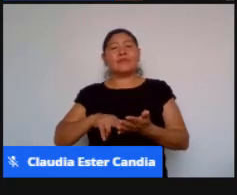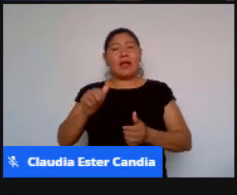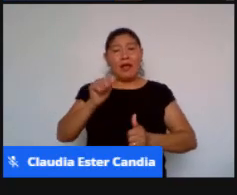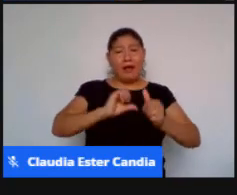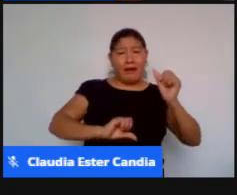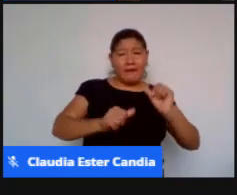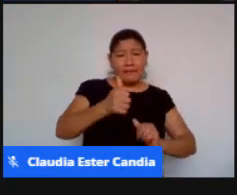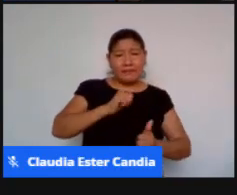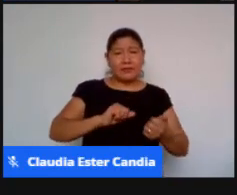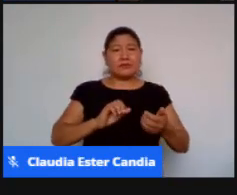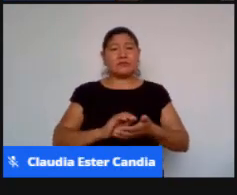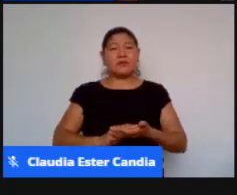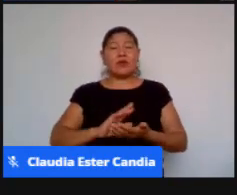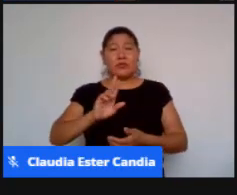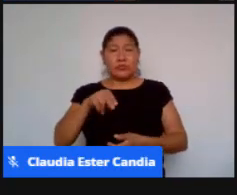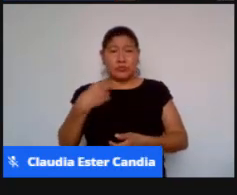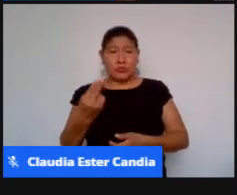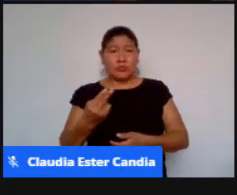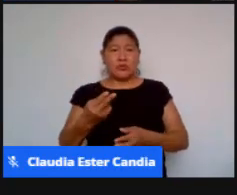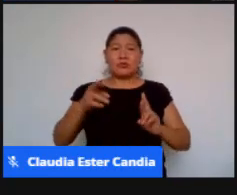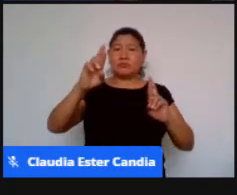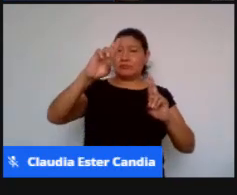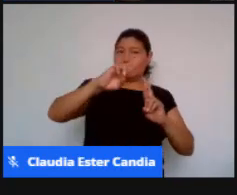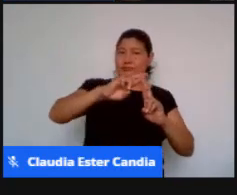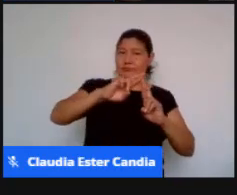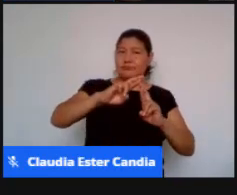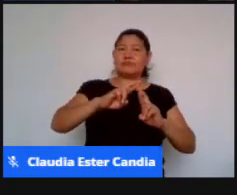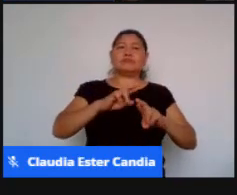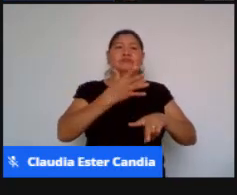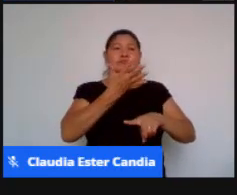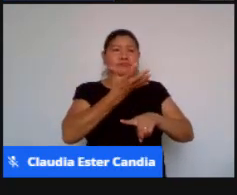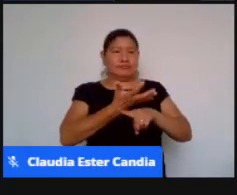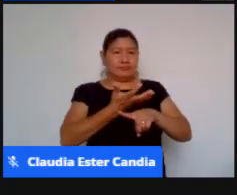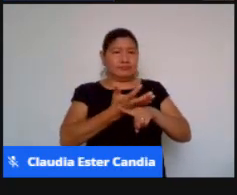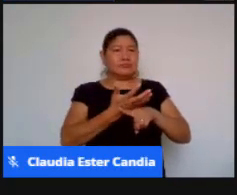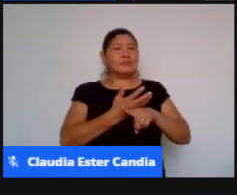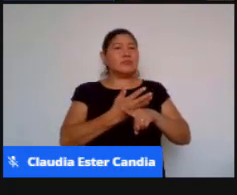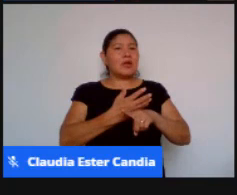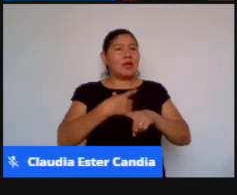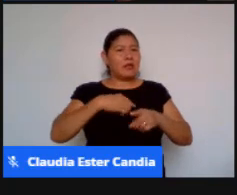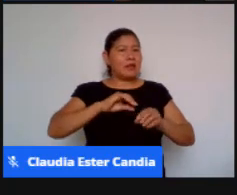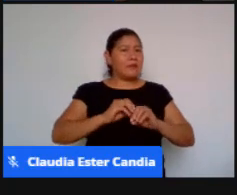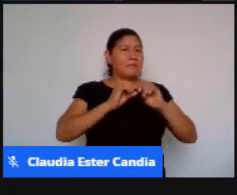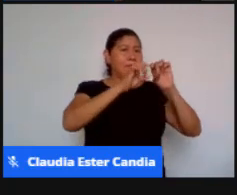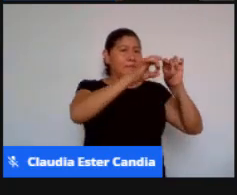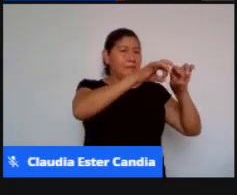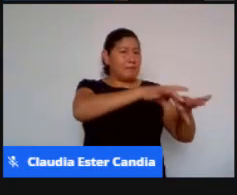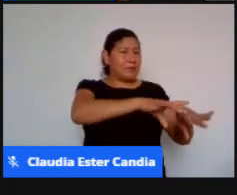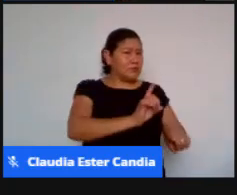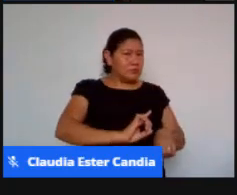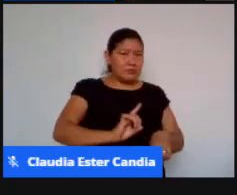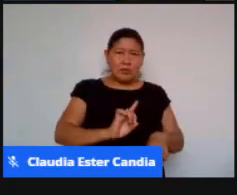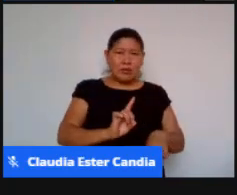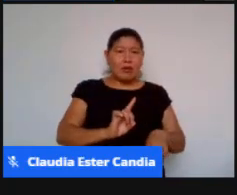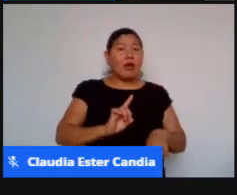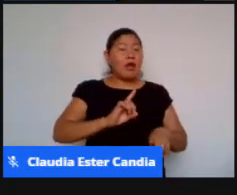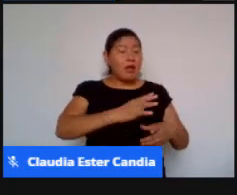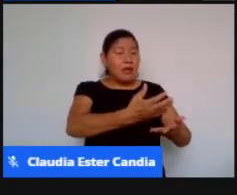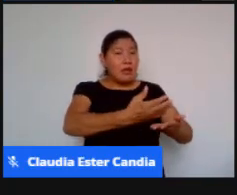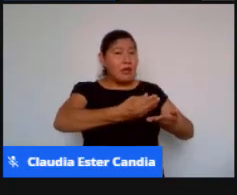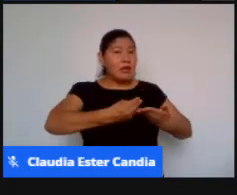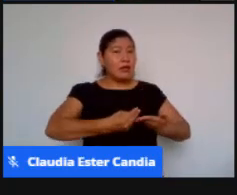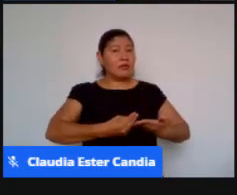referencial curricular da REME, ele não é posto de lado, ok? É ele que vai nortear o nosso trabalho na REME. É ele que